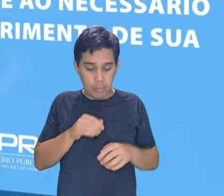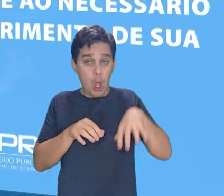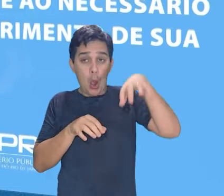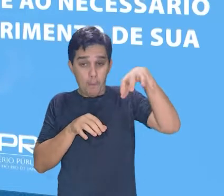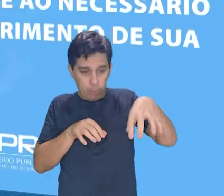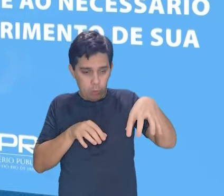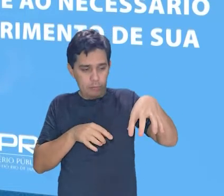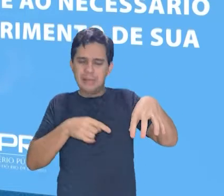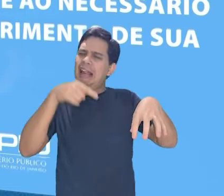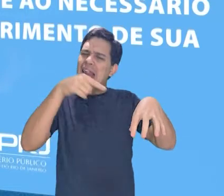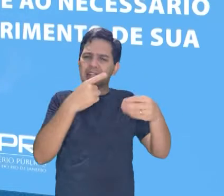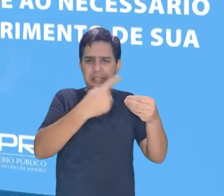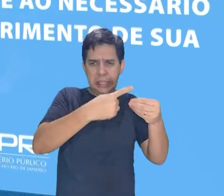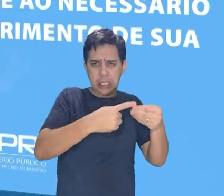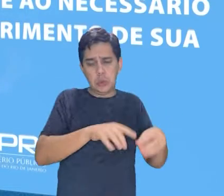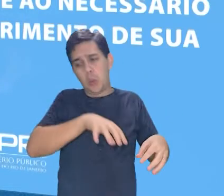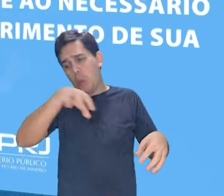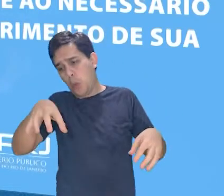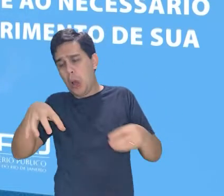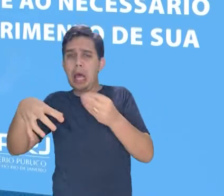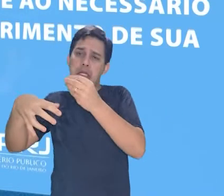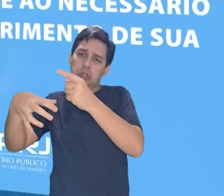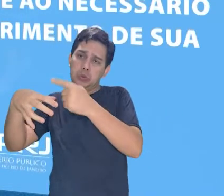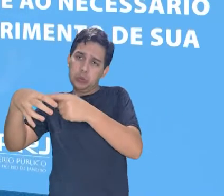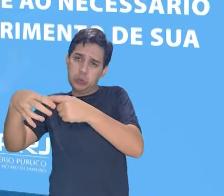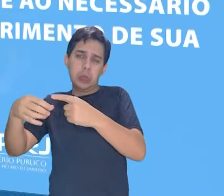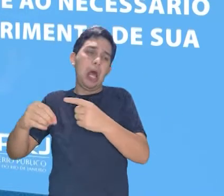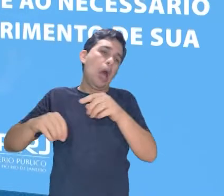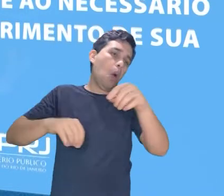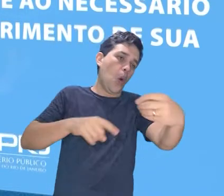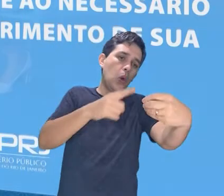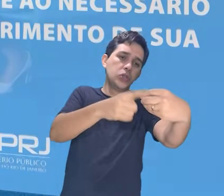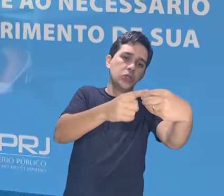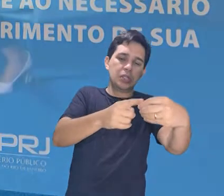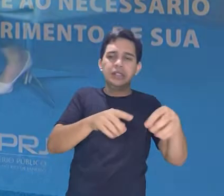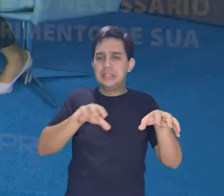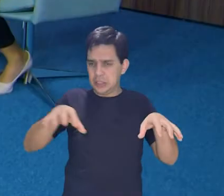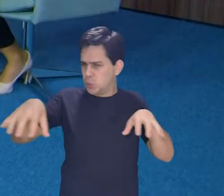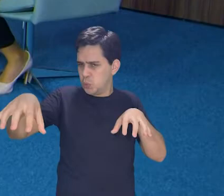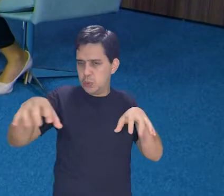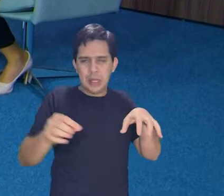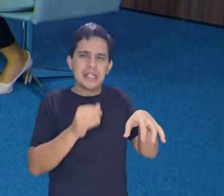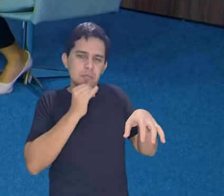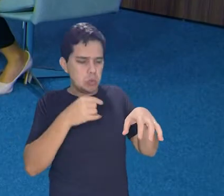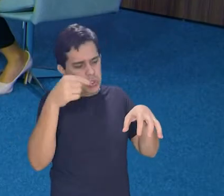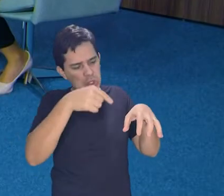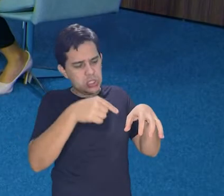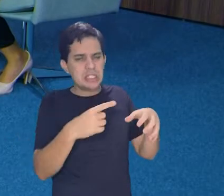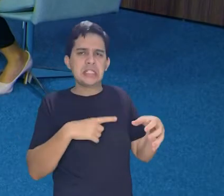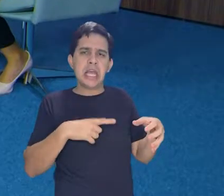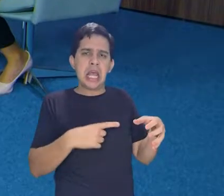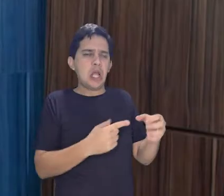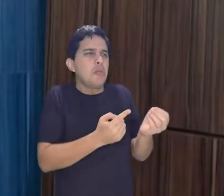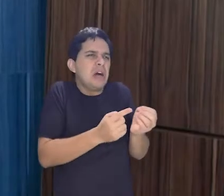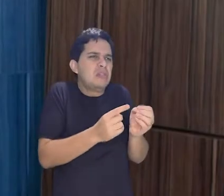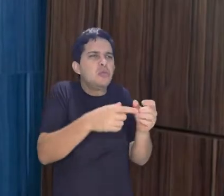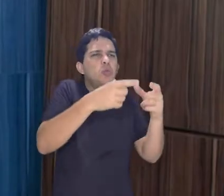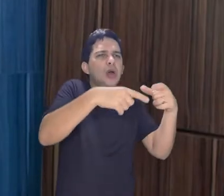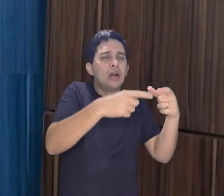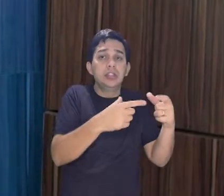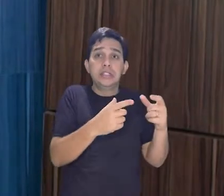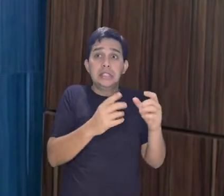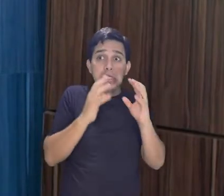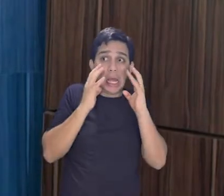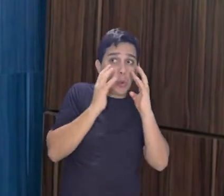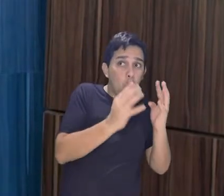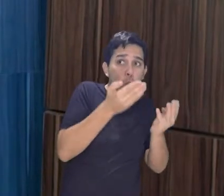por exemplo, uma ONG que atenda crianças e adolescentes vítimas de violência, em outros eu só tenho um posto de saúde, em outros eu tenho